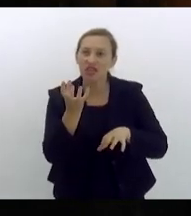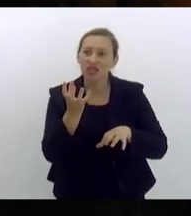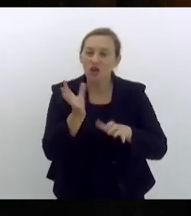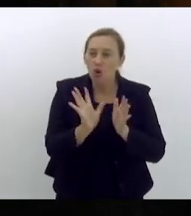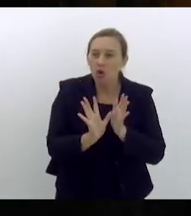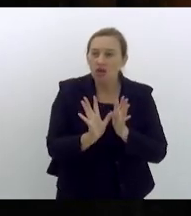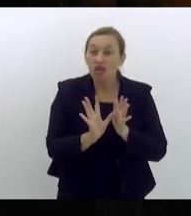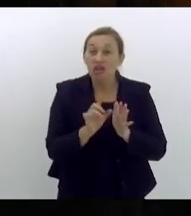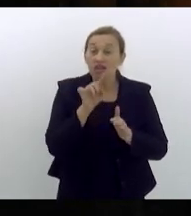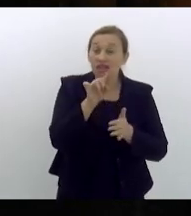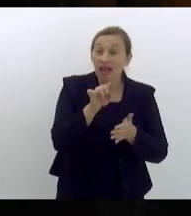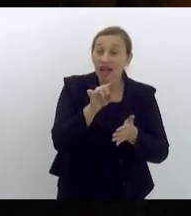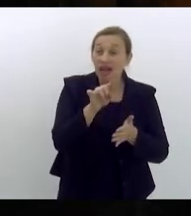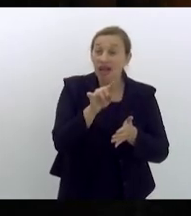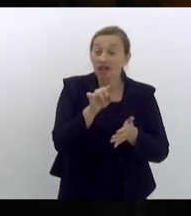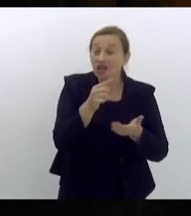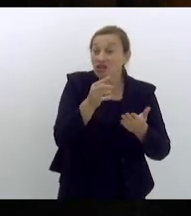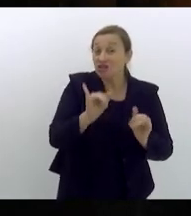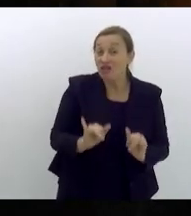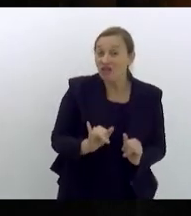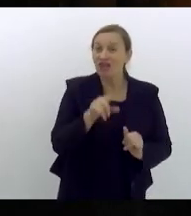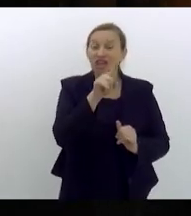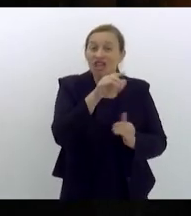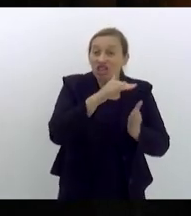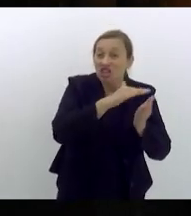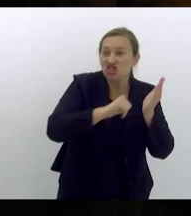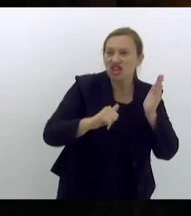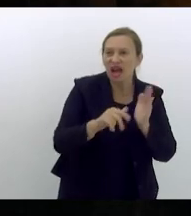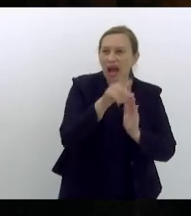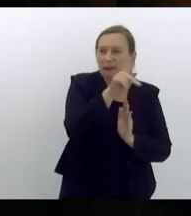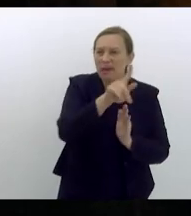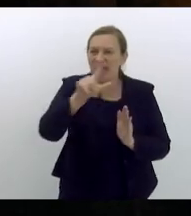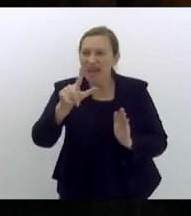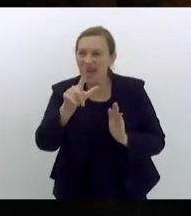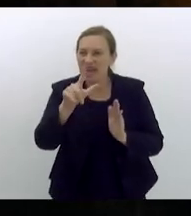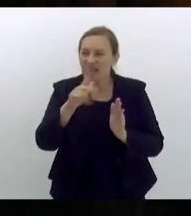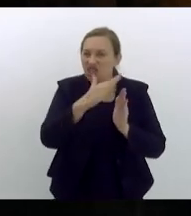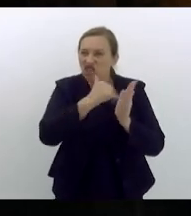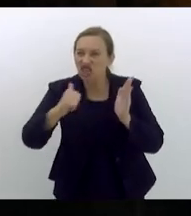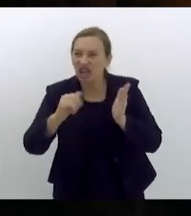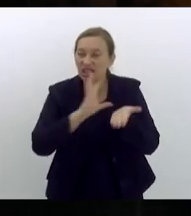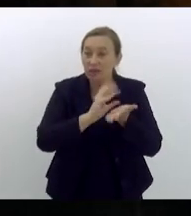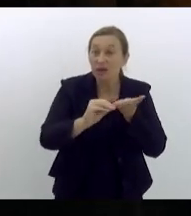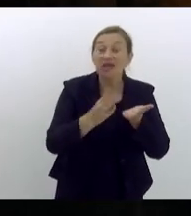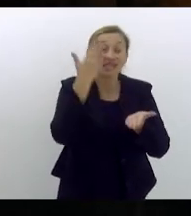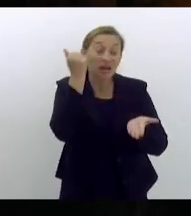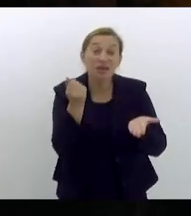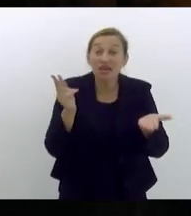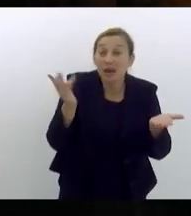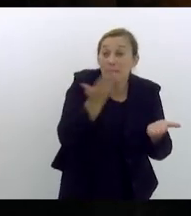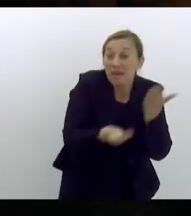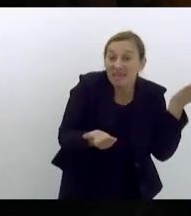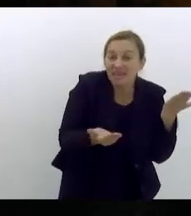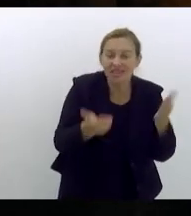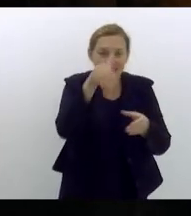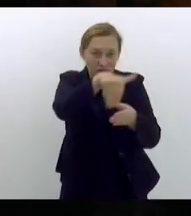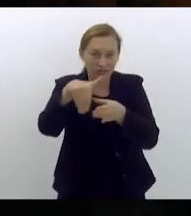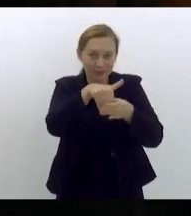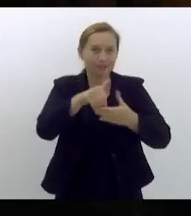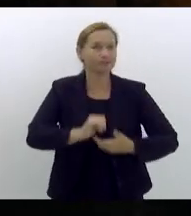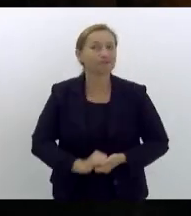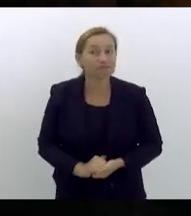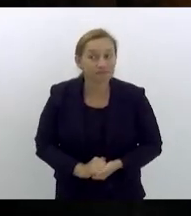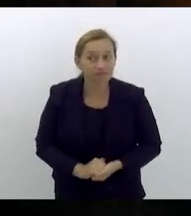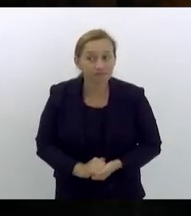direto tiveram que tirar a pele da censura de ponta porque sabiam que perderiam na votação